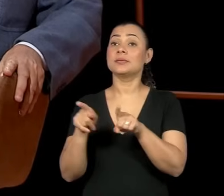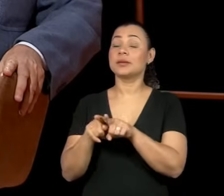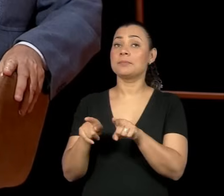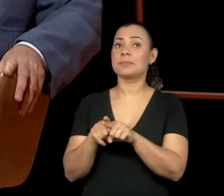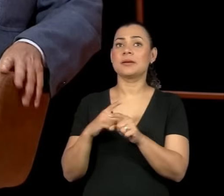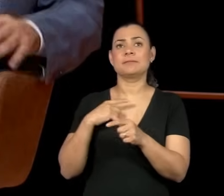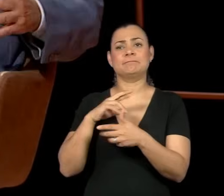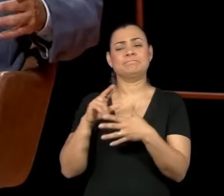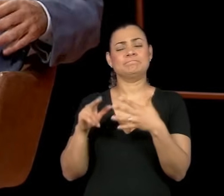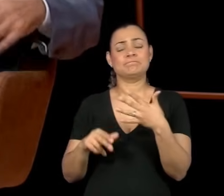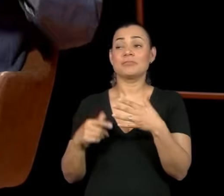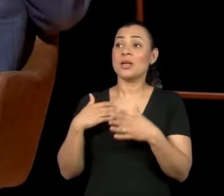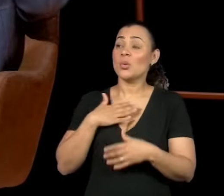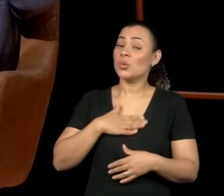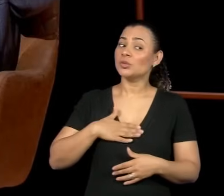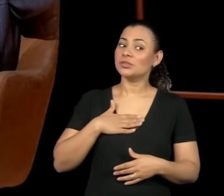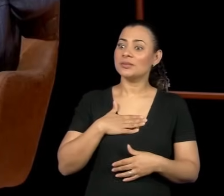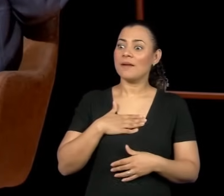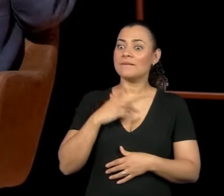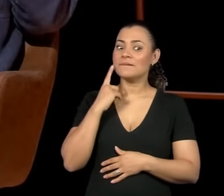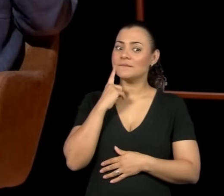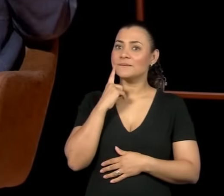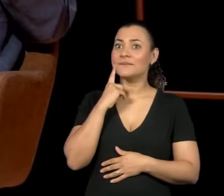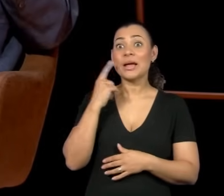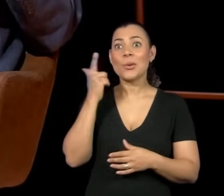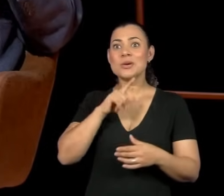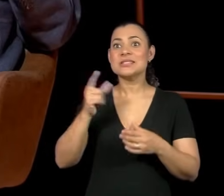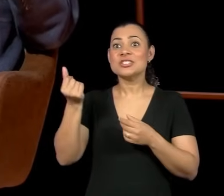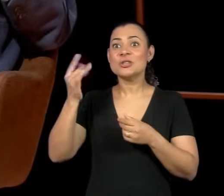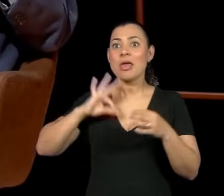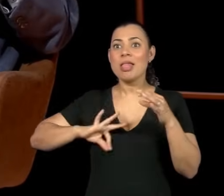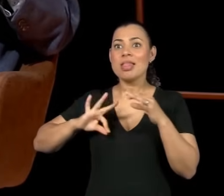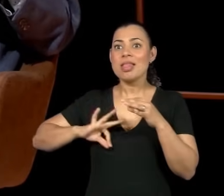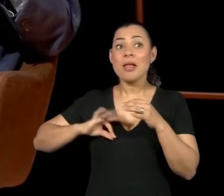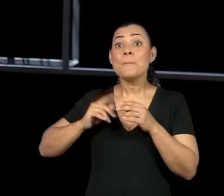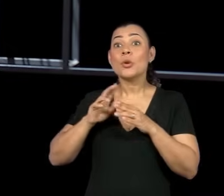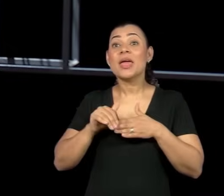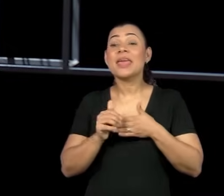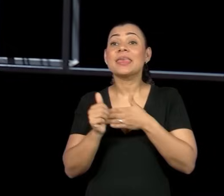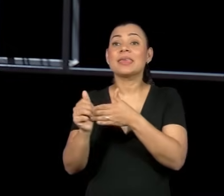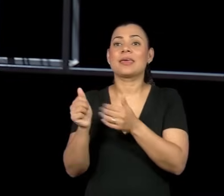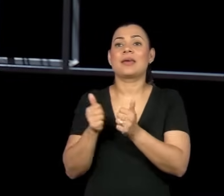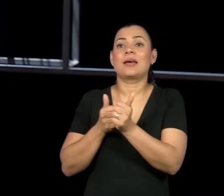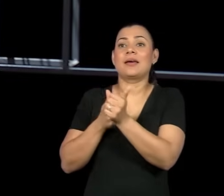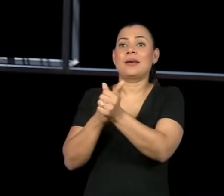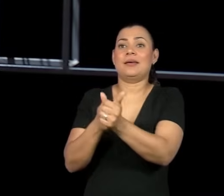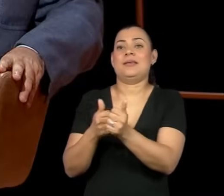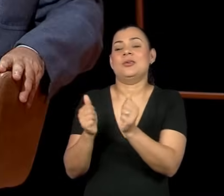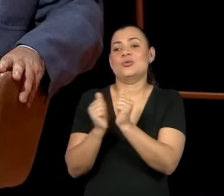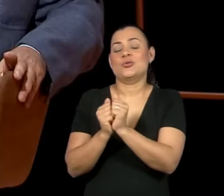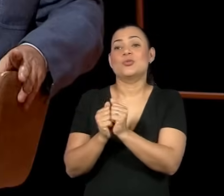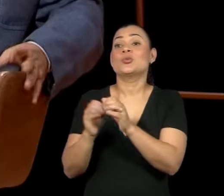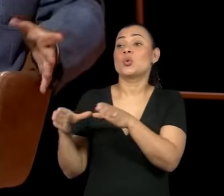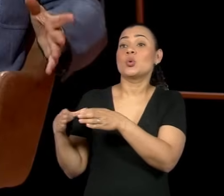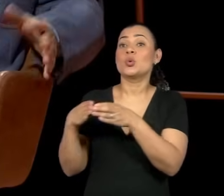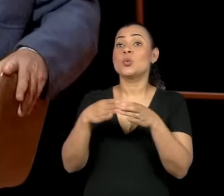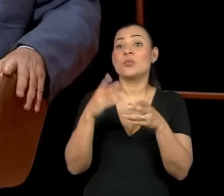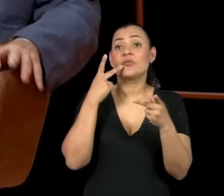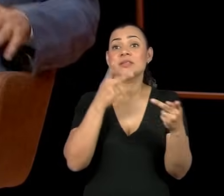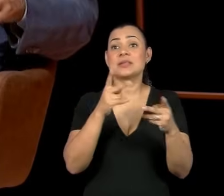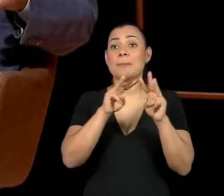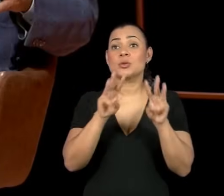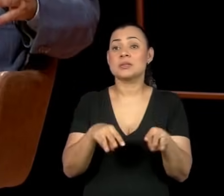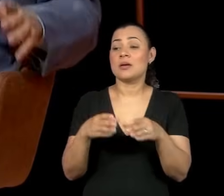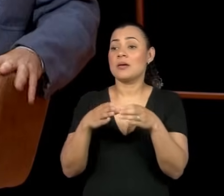Buzaide. Eu gostei e acabei ganhando dinheiro como guia. E comecei a levar grupos, acabei